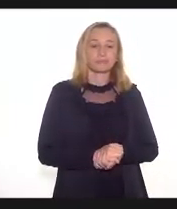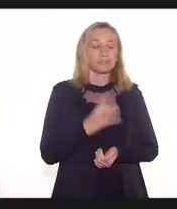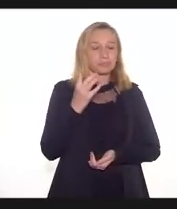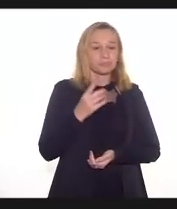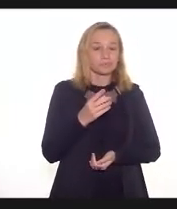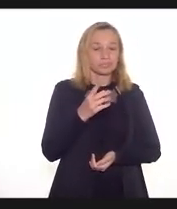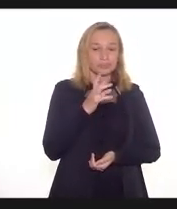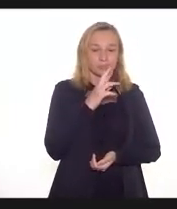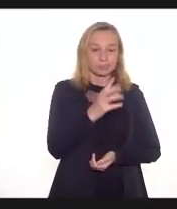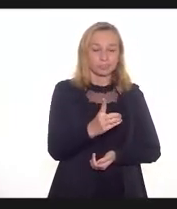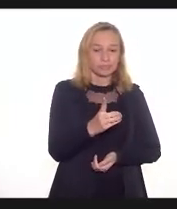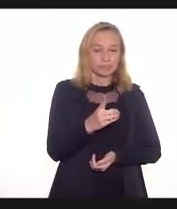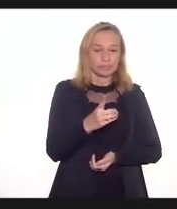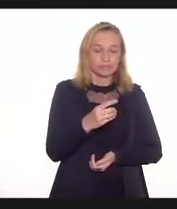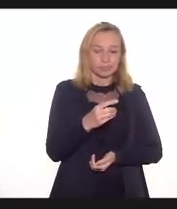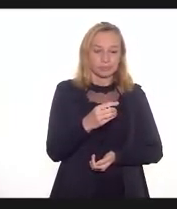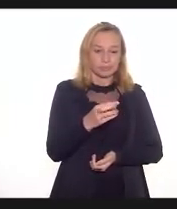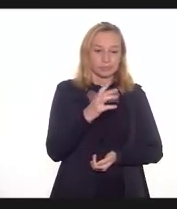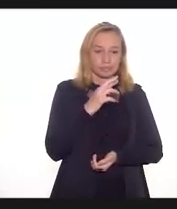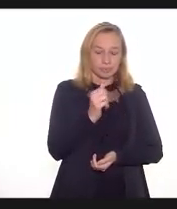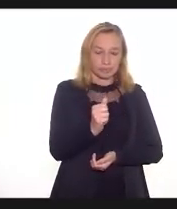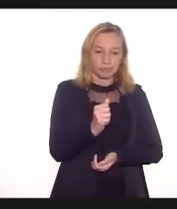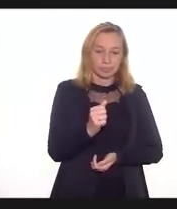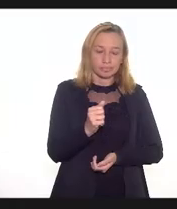Rodrigo Amorim, só um comentário.